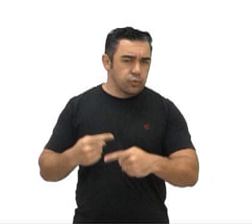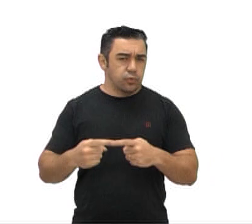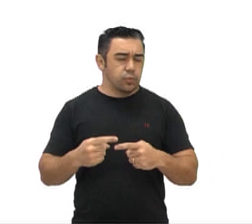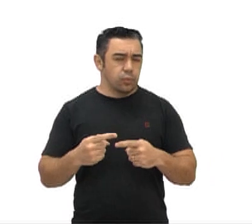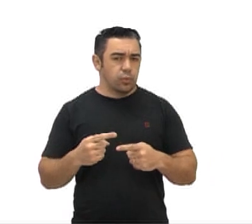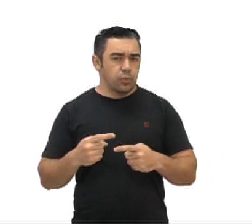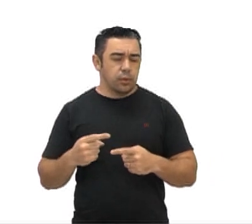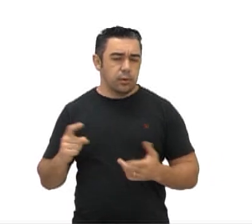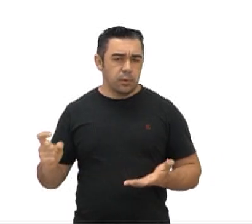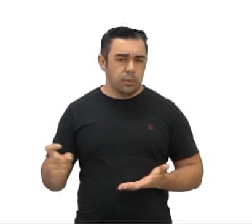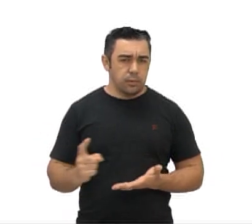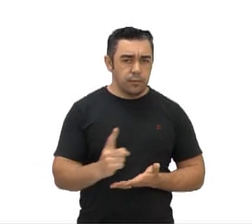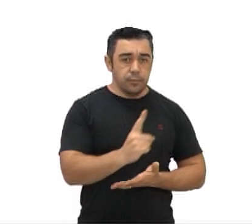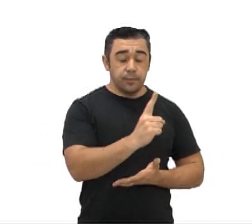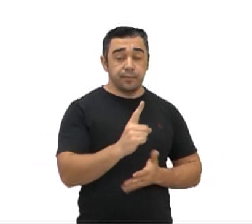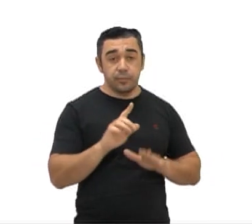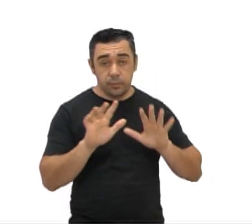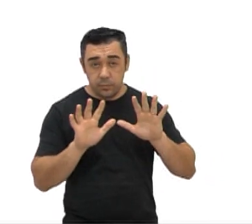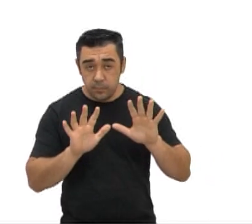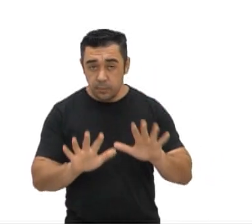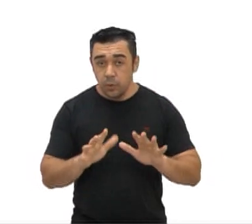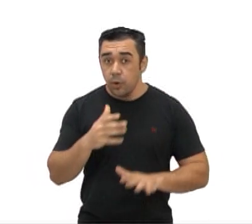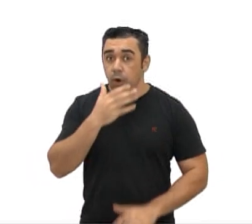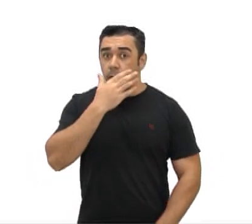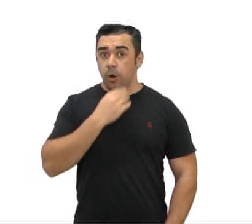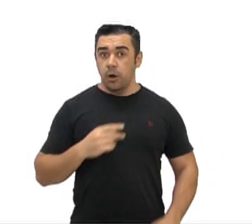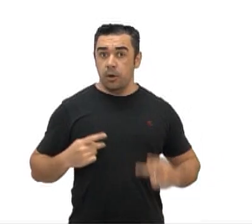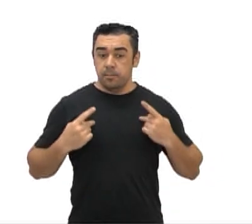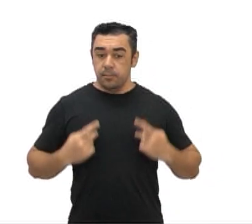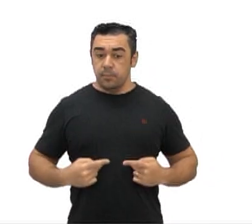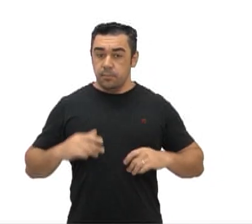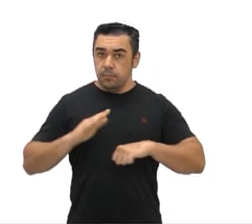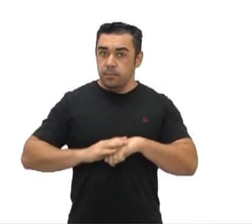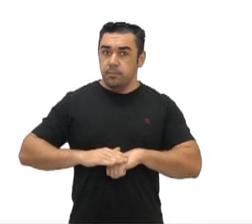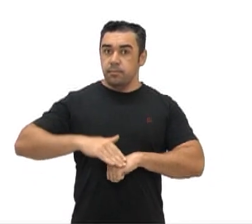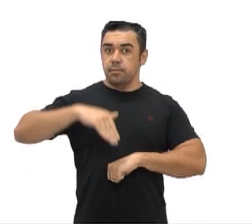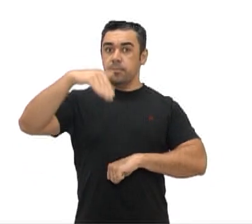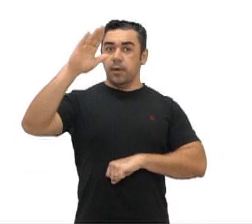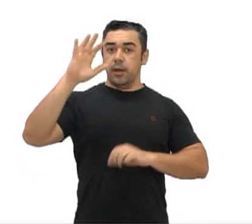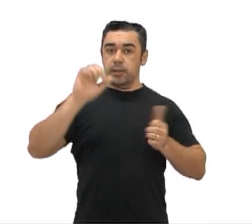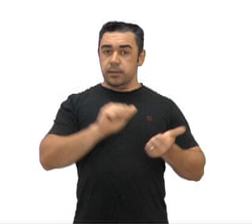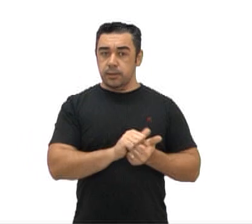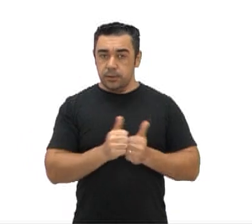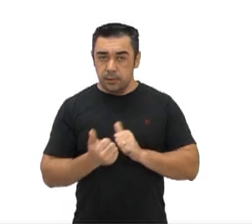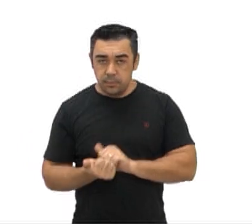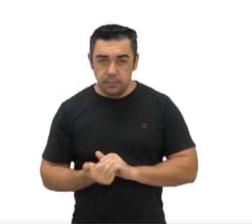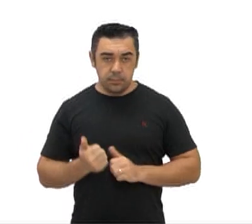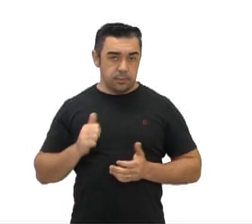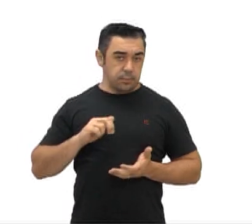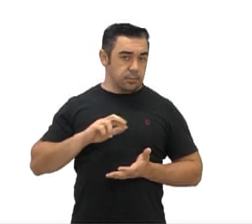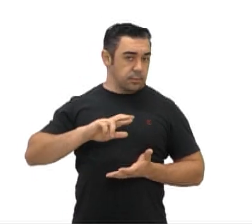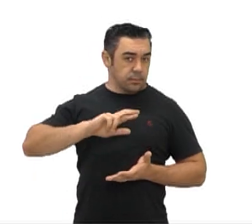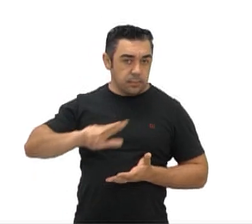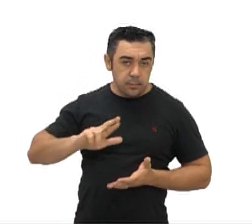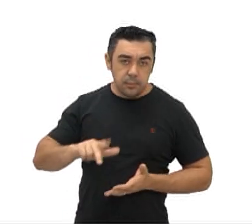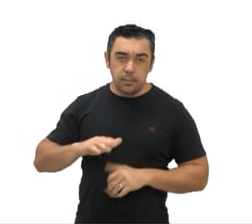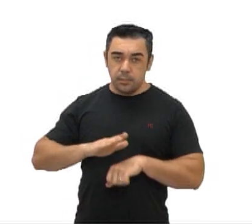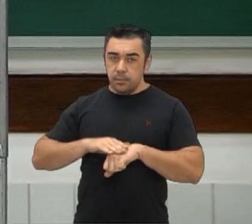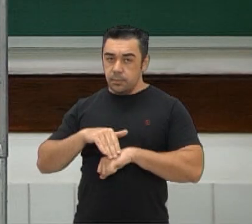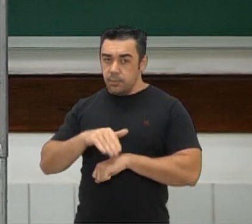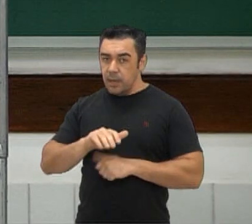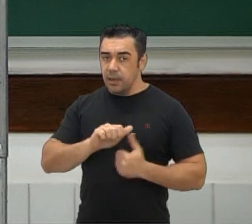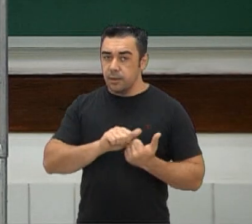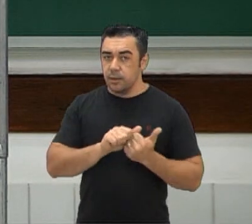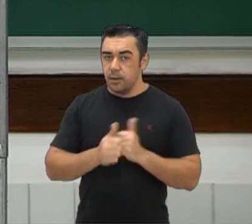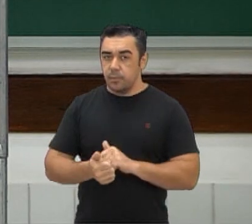tomar cuidado, gente, porque a gente tem mania de achar que o homem é o ser mais evoluído. Ser mais evoluído quer dizer que você está mais adaptado